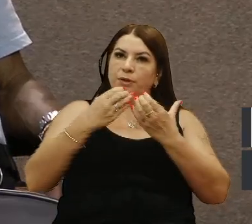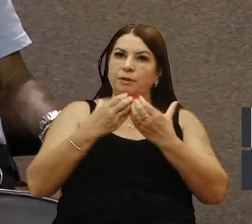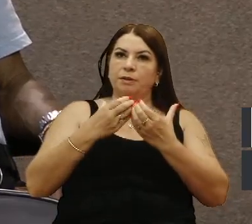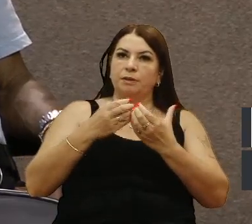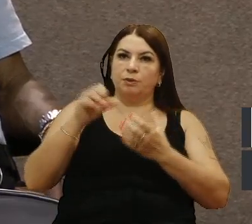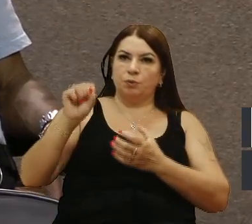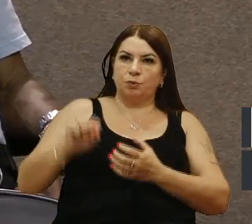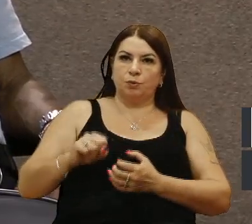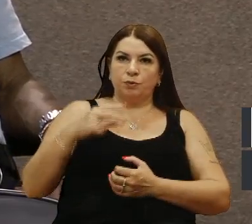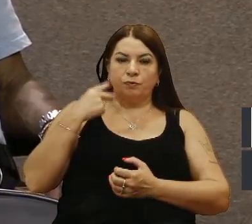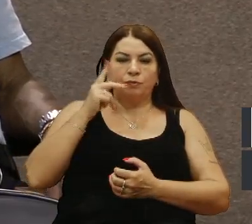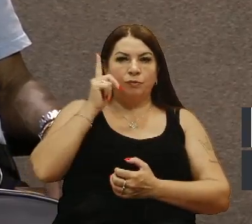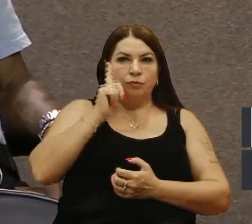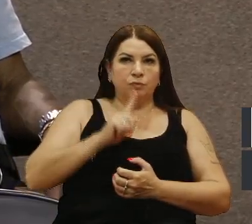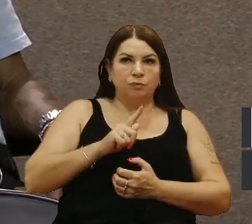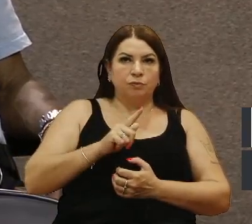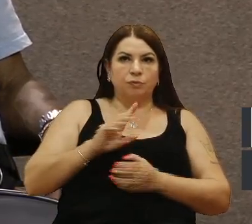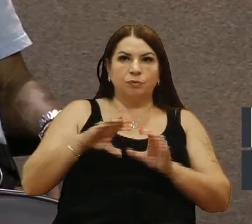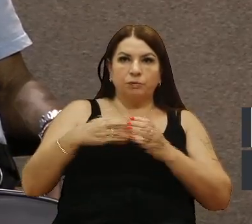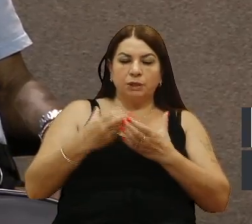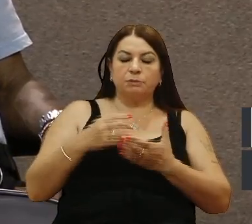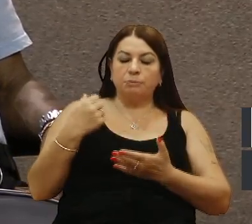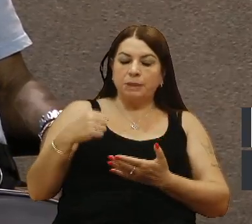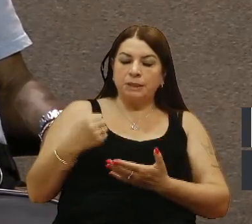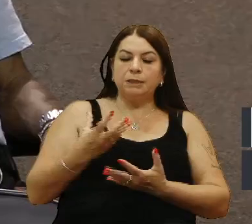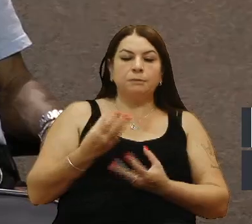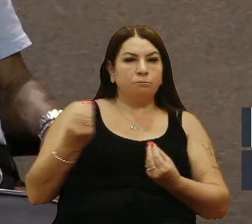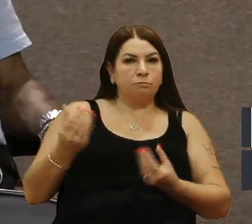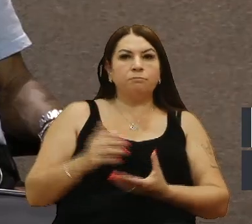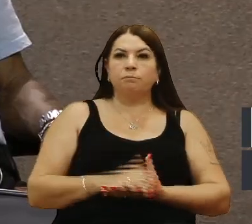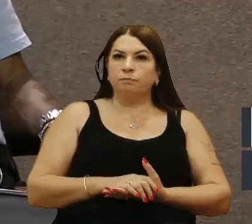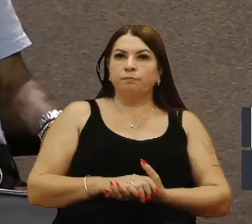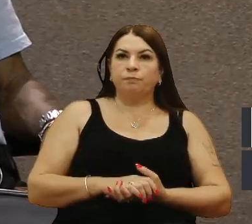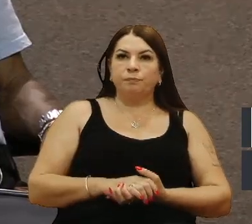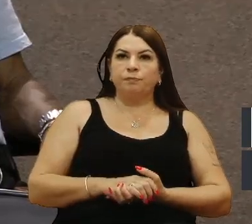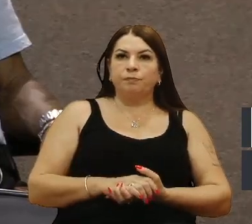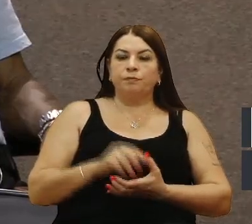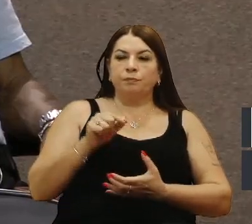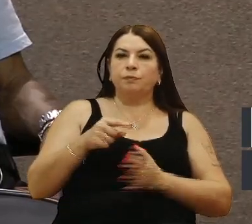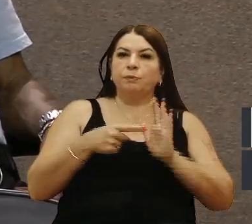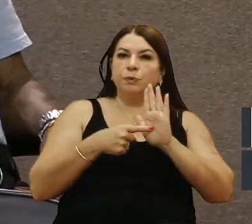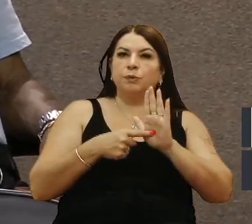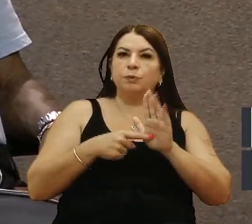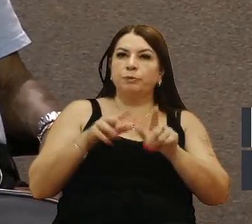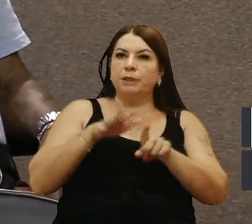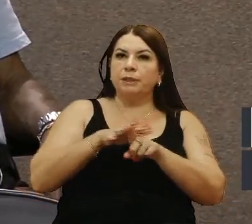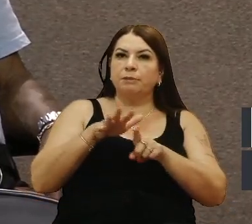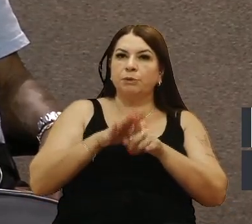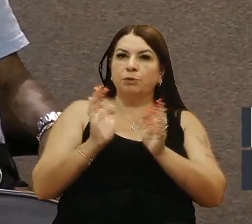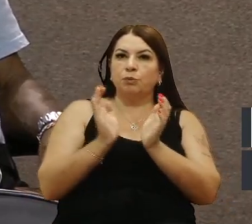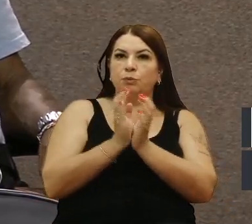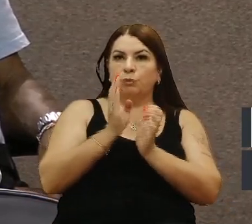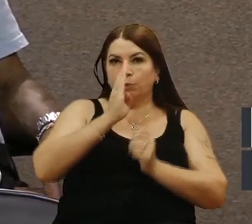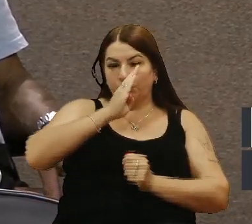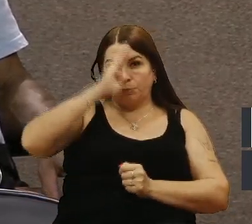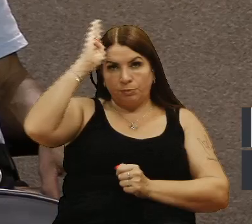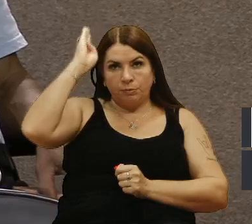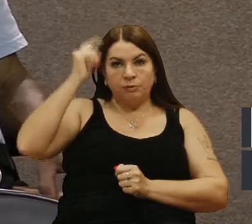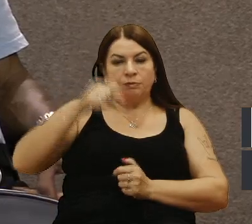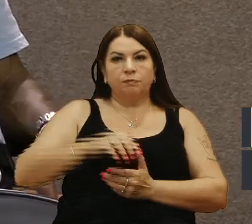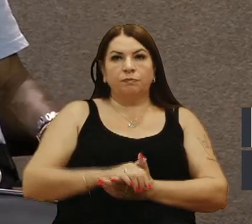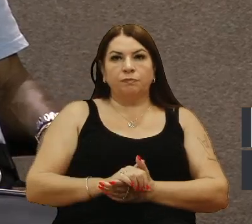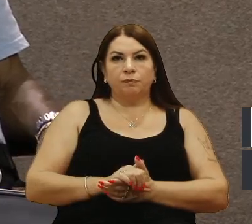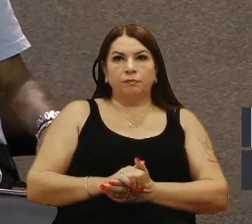vereador Lucas. A comunidade da Zona Sul é uma comunidade que precisa tanto, onde a gente está aqui trazendo uma demanda que é o quartel dos bombeiros, mas a gente sabe